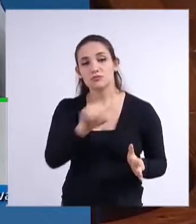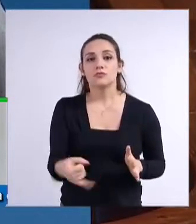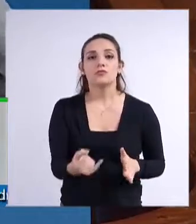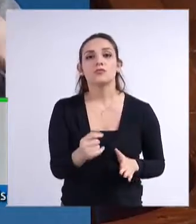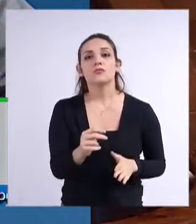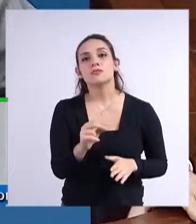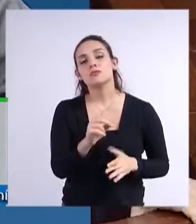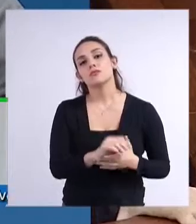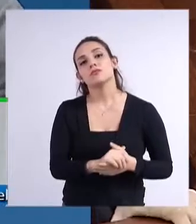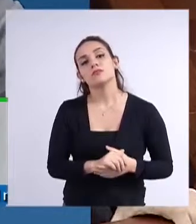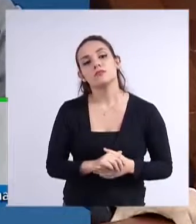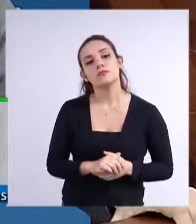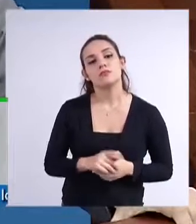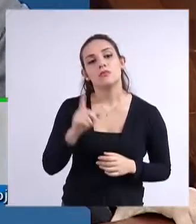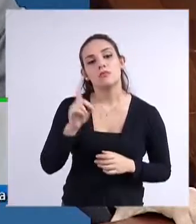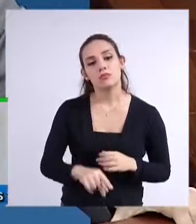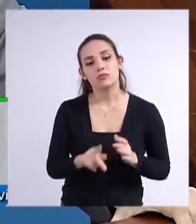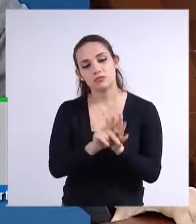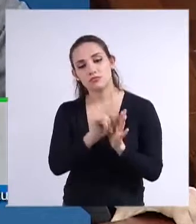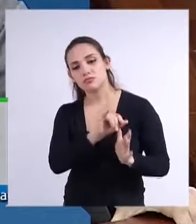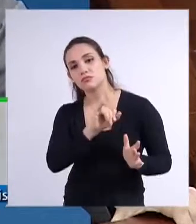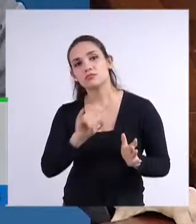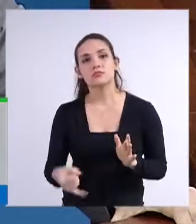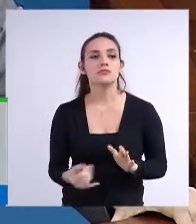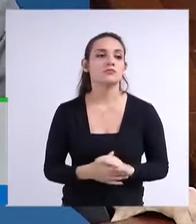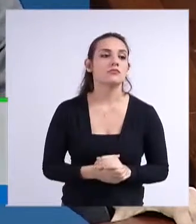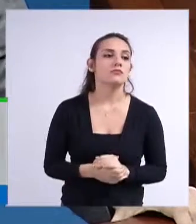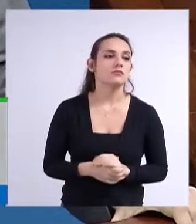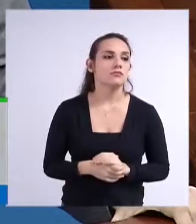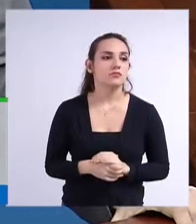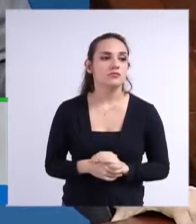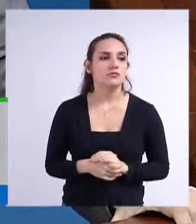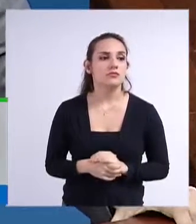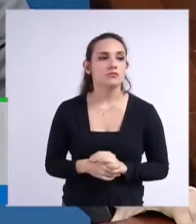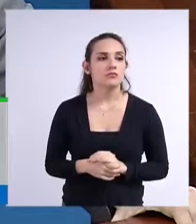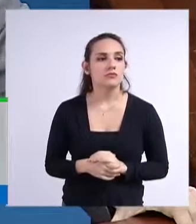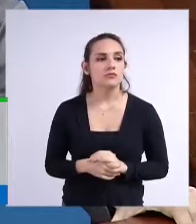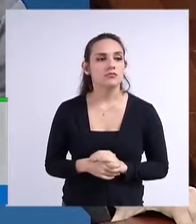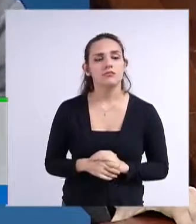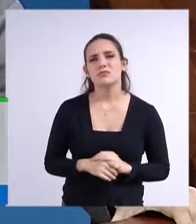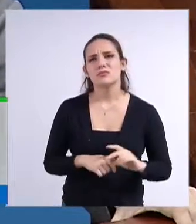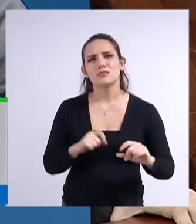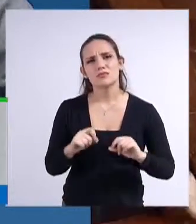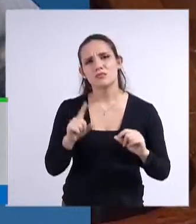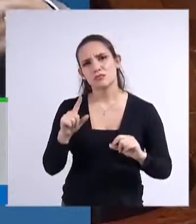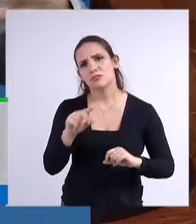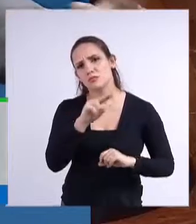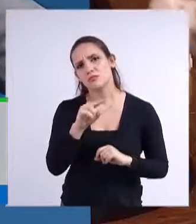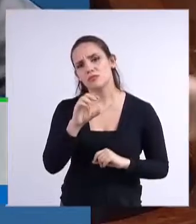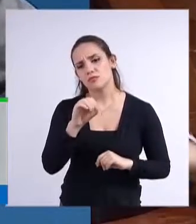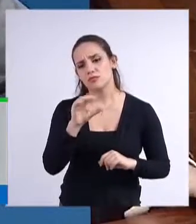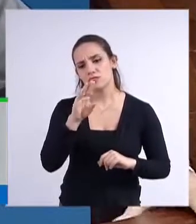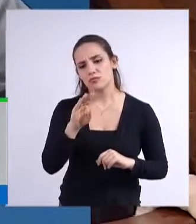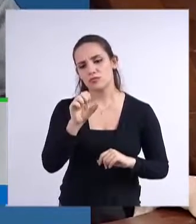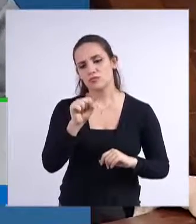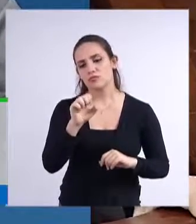foi um projeto de um observatório, um